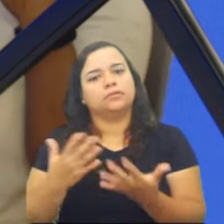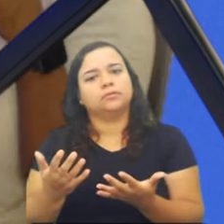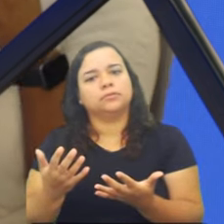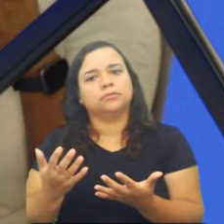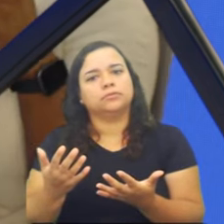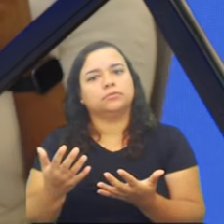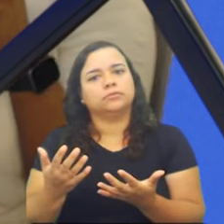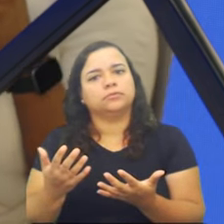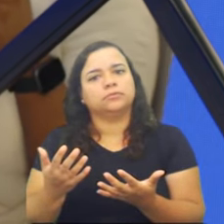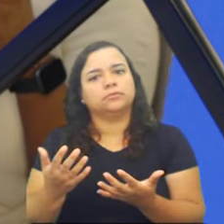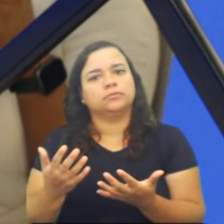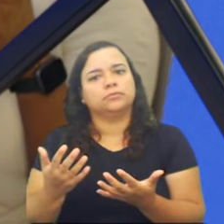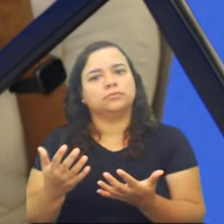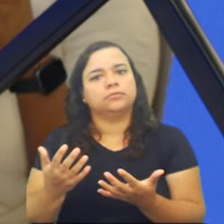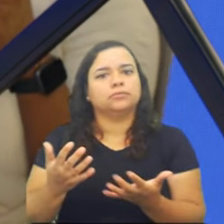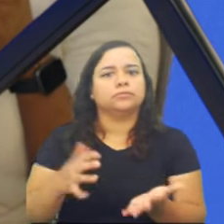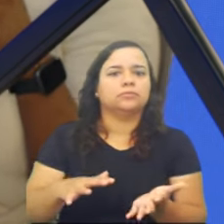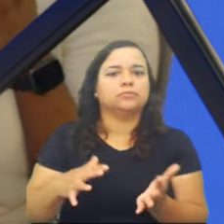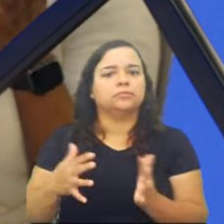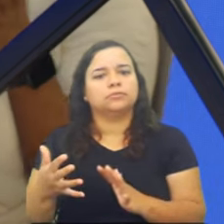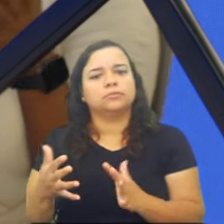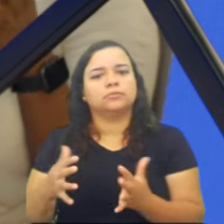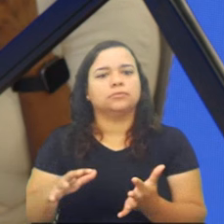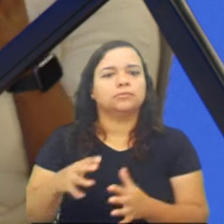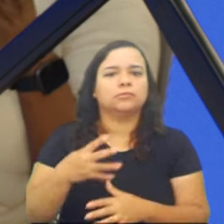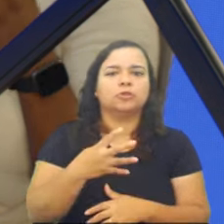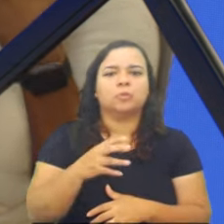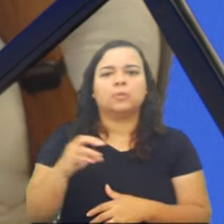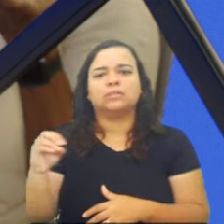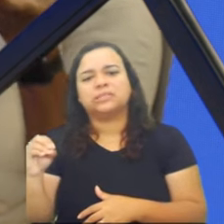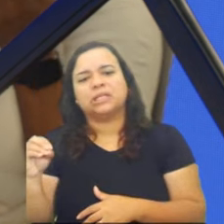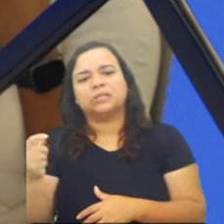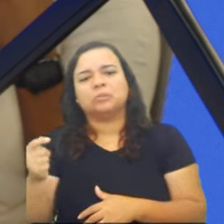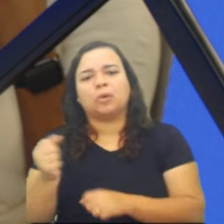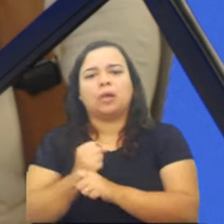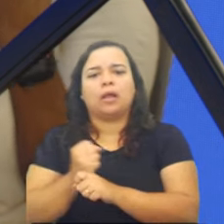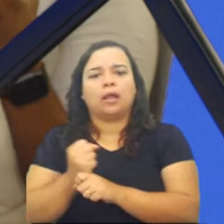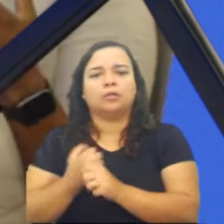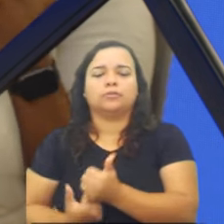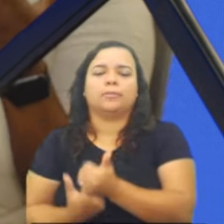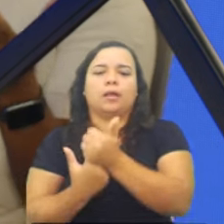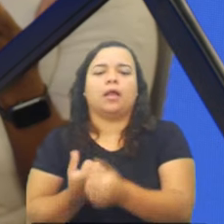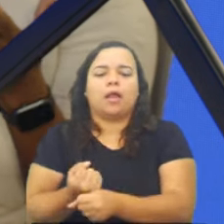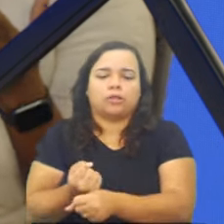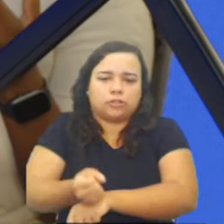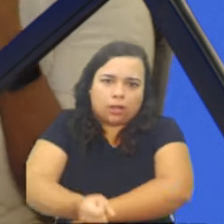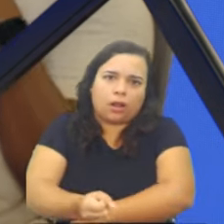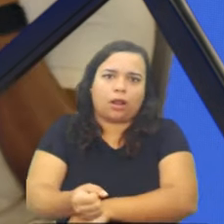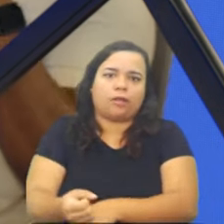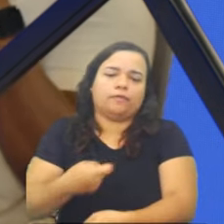anos a gente onde 400 poucos dele foram né baseado no economia